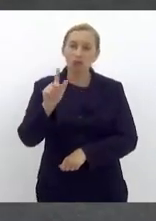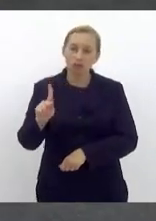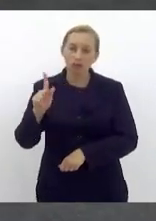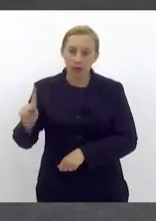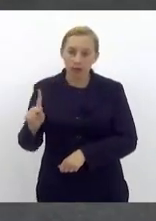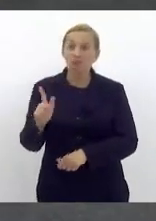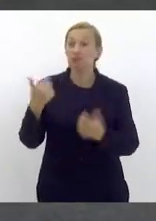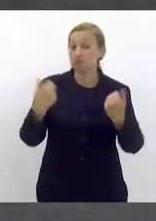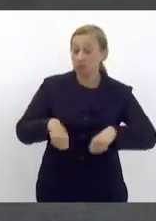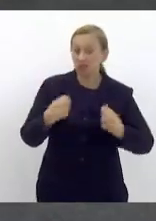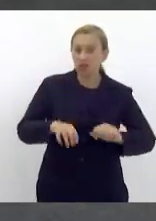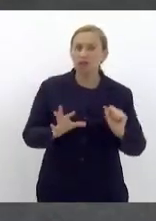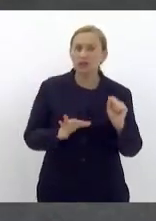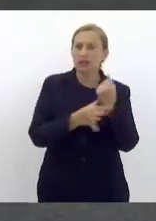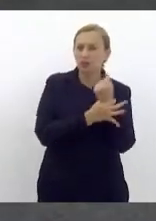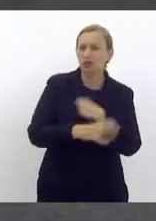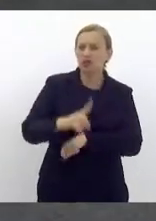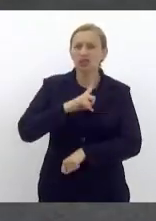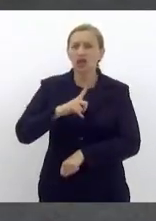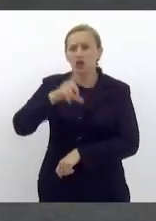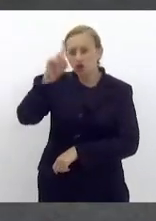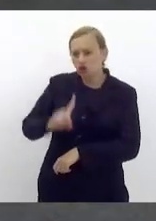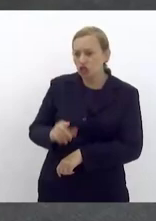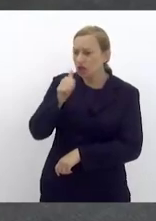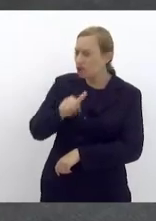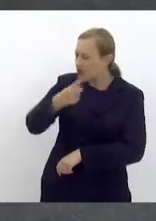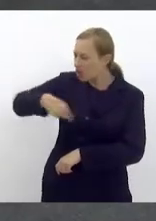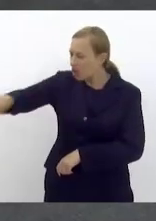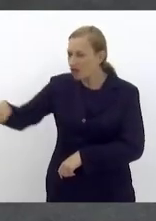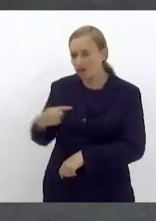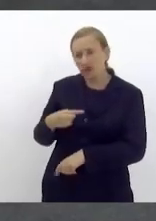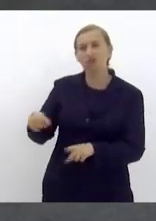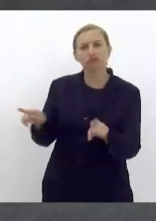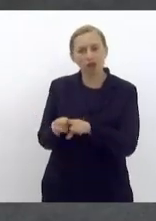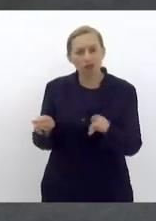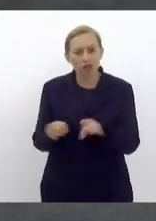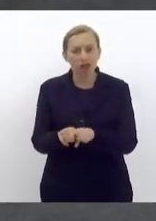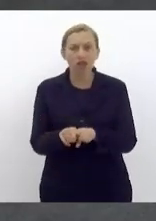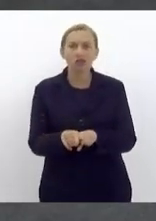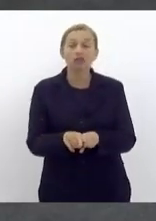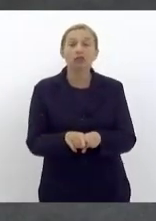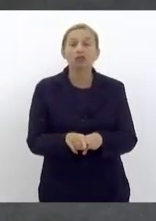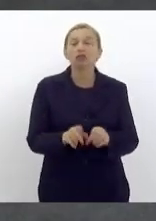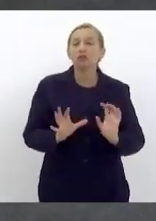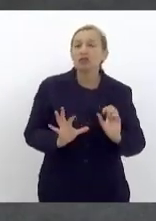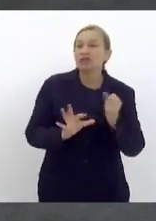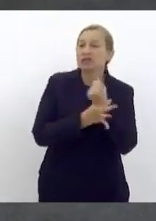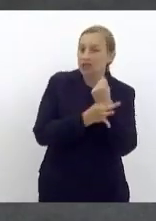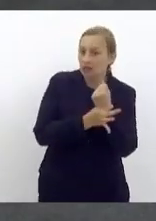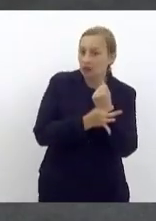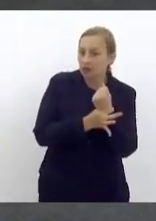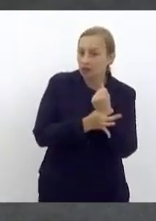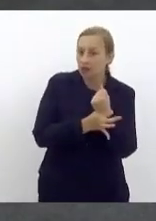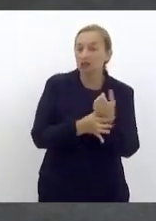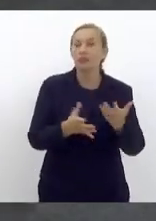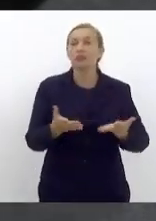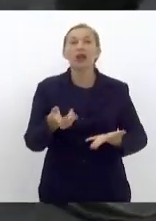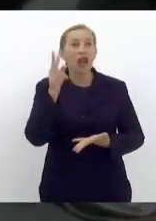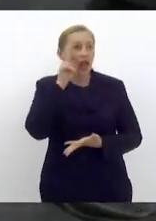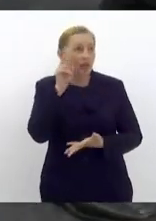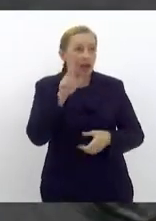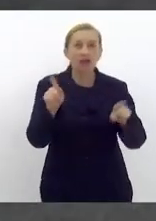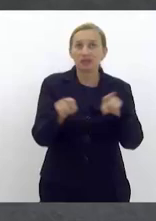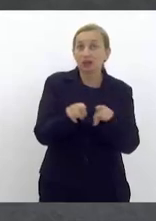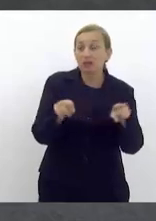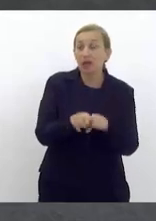preciso assegurar o direito dessa mulher de ir e vir também, com segurança. E aí eu vou lembrar aqui também